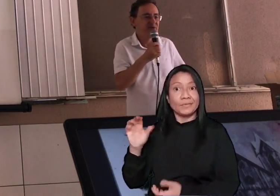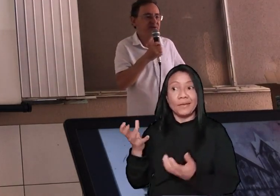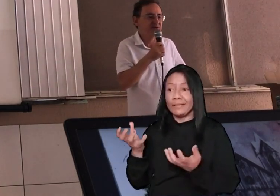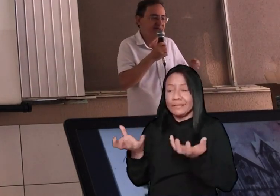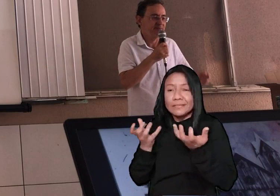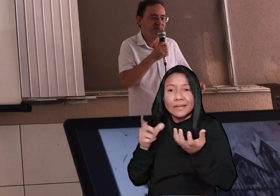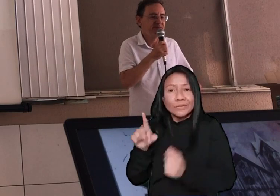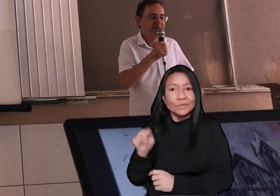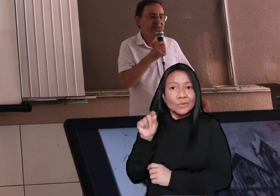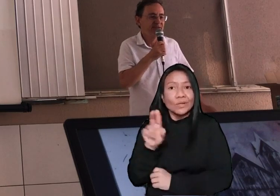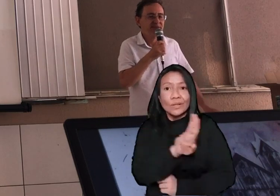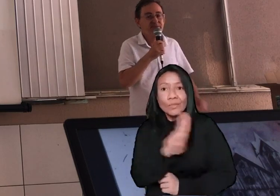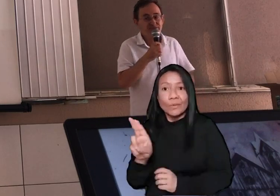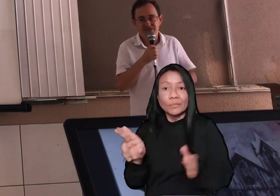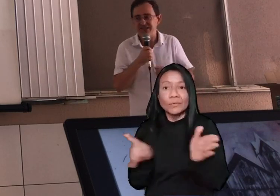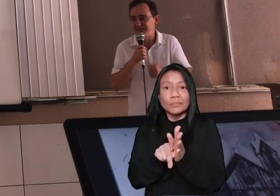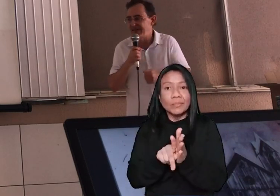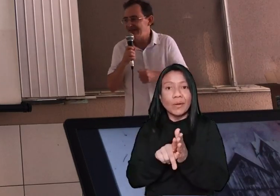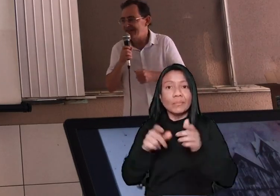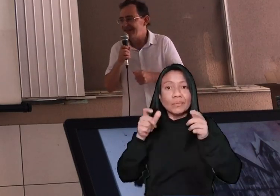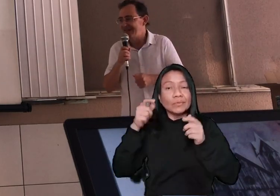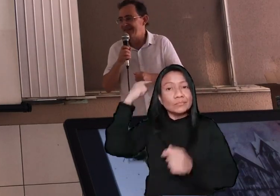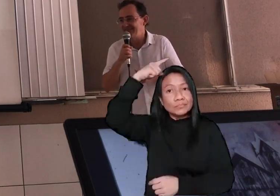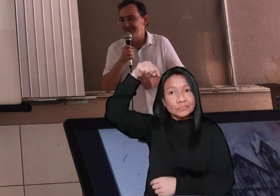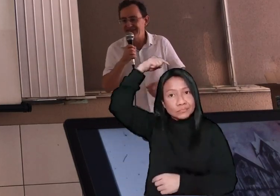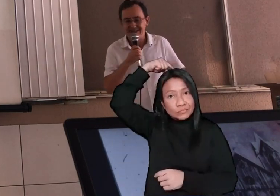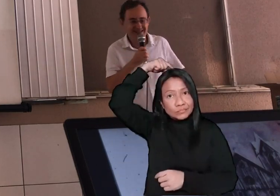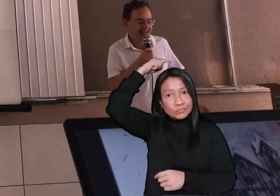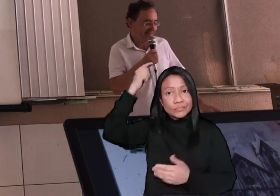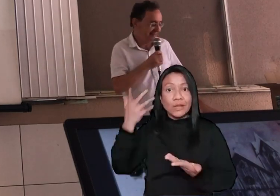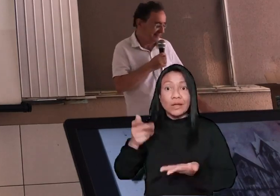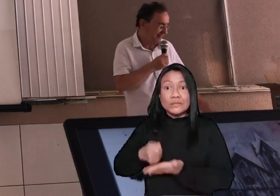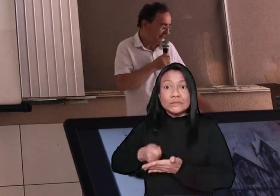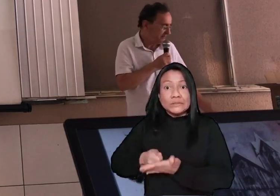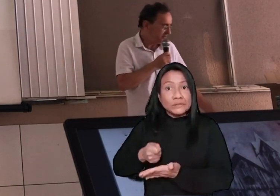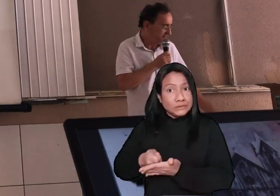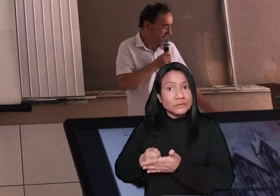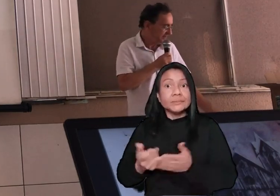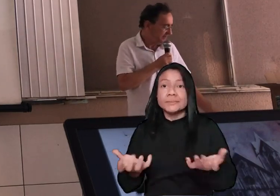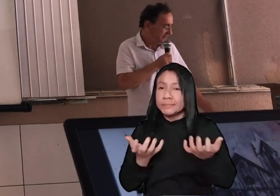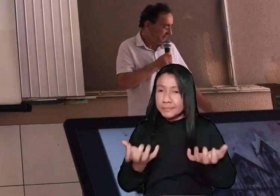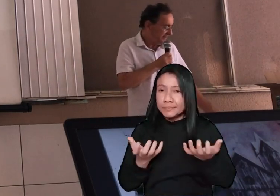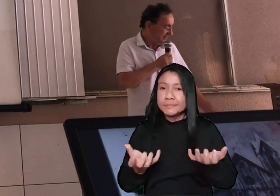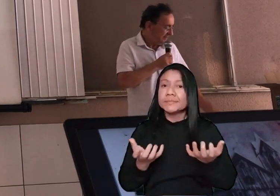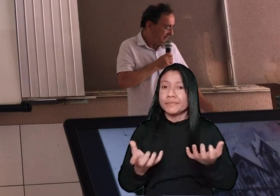exigente, rigoroso e fazer valer a vontade dele, tá, pessoal?